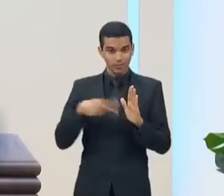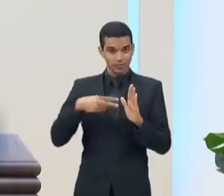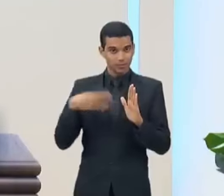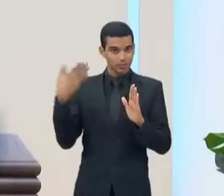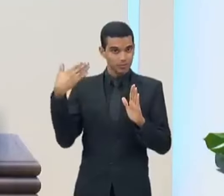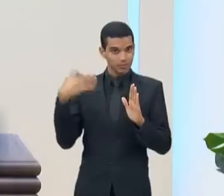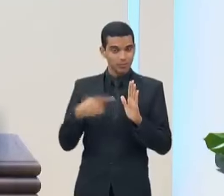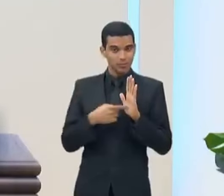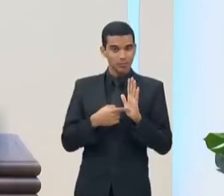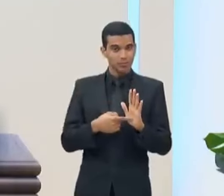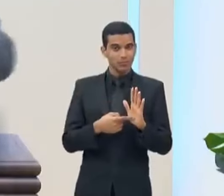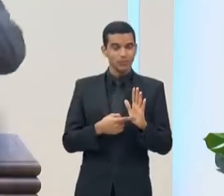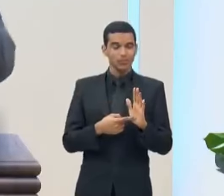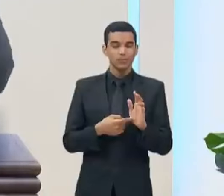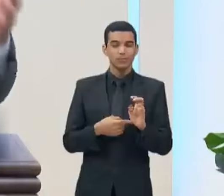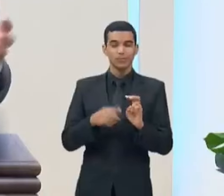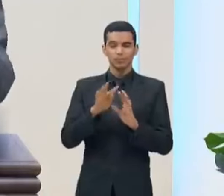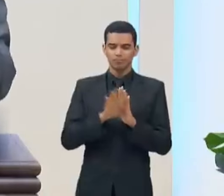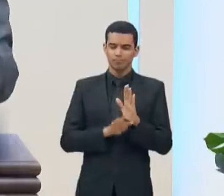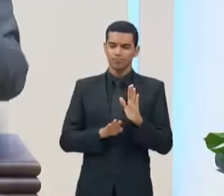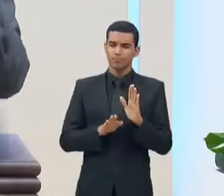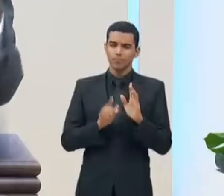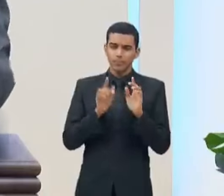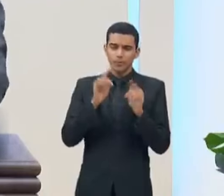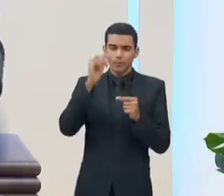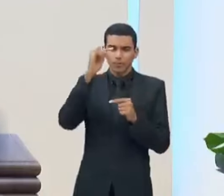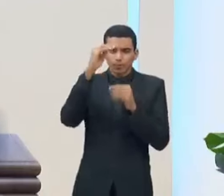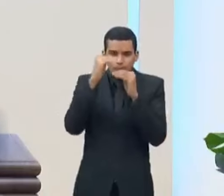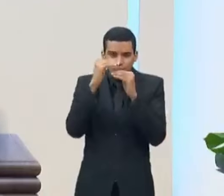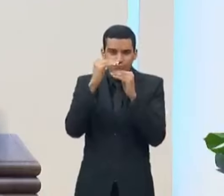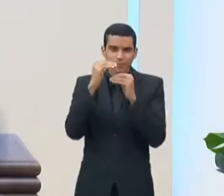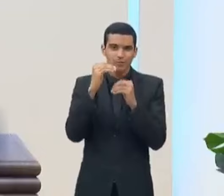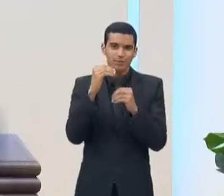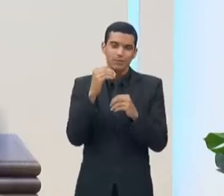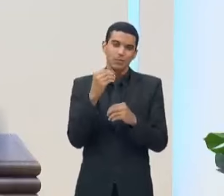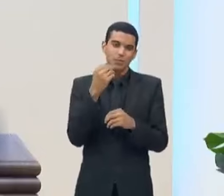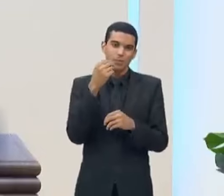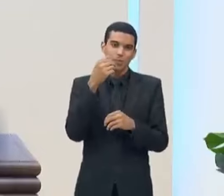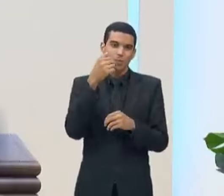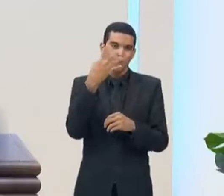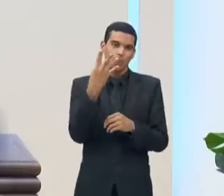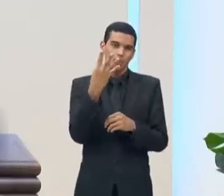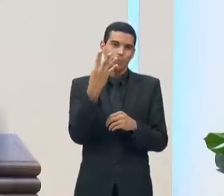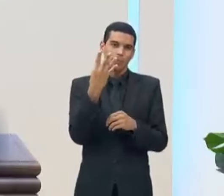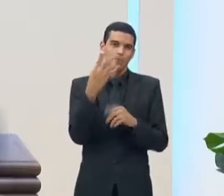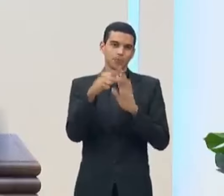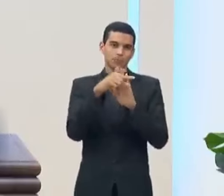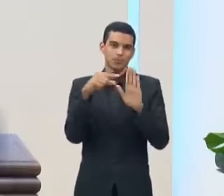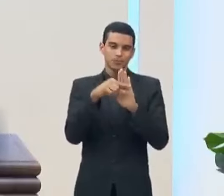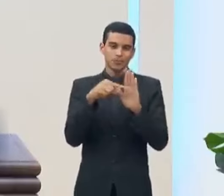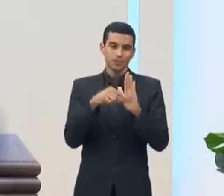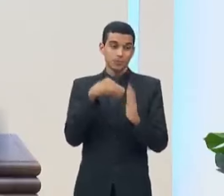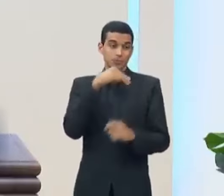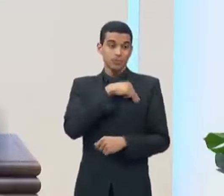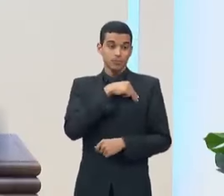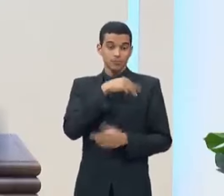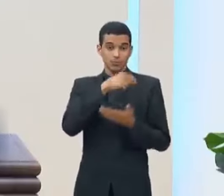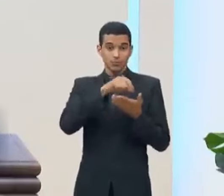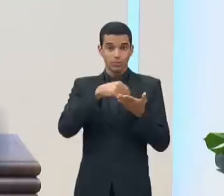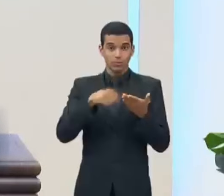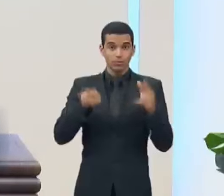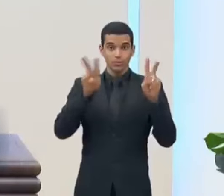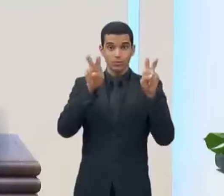nós lemos, um texto, por sinal, muito pequeno, apenas 4 versículos, que Mateus registrou sobre